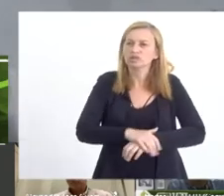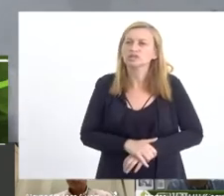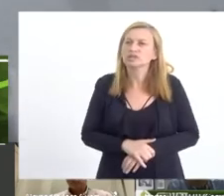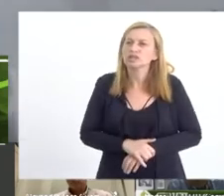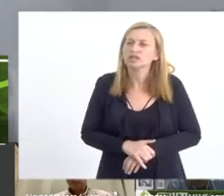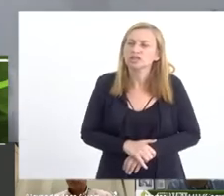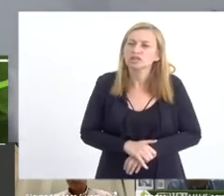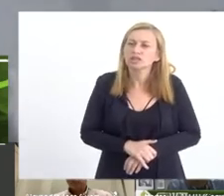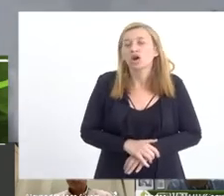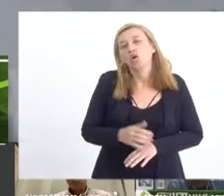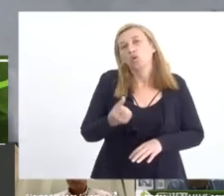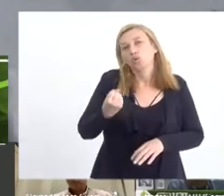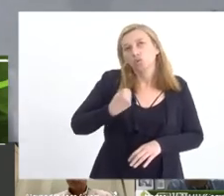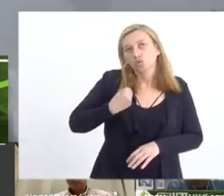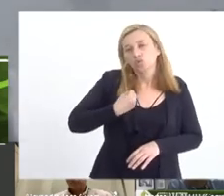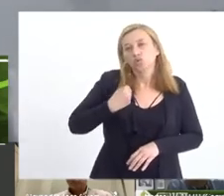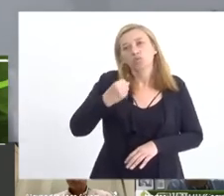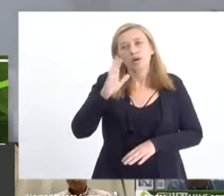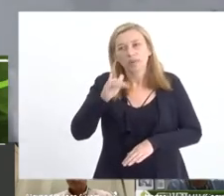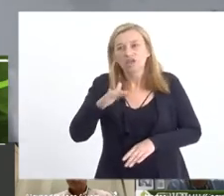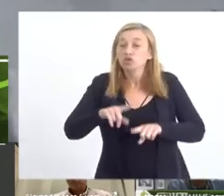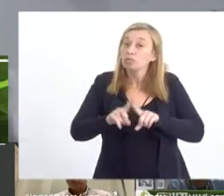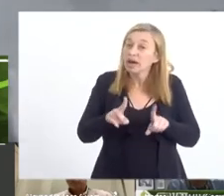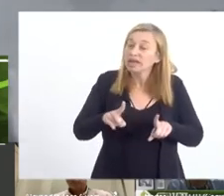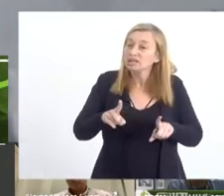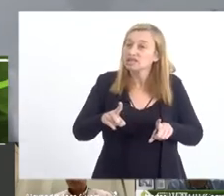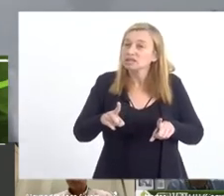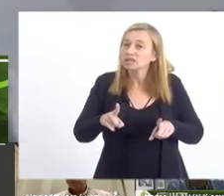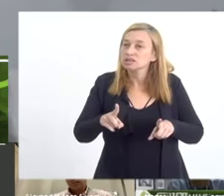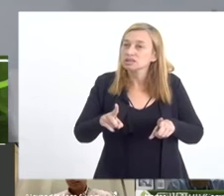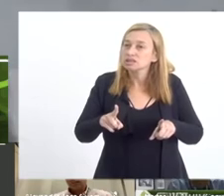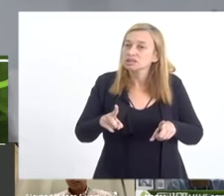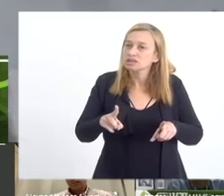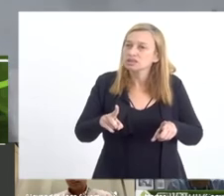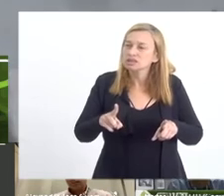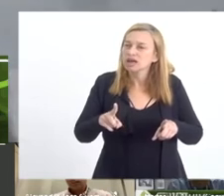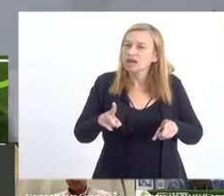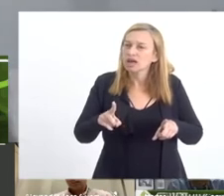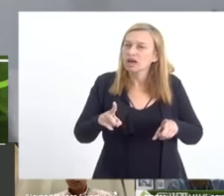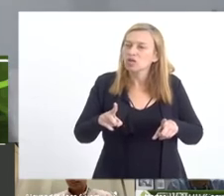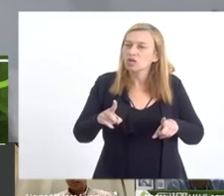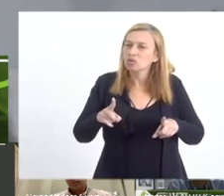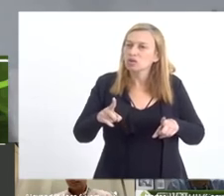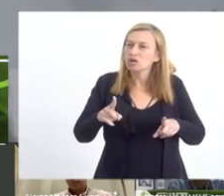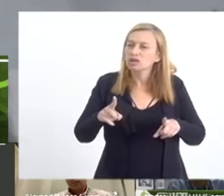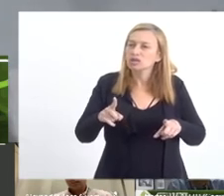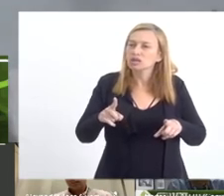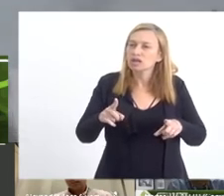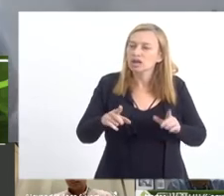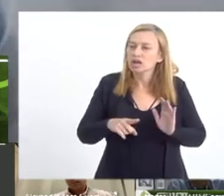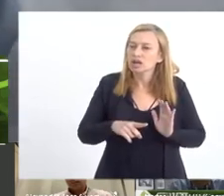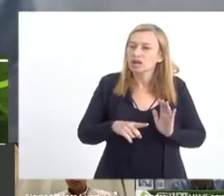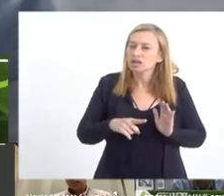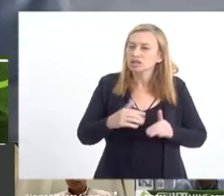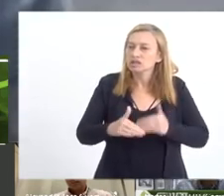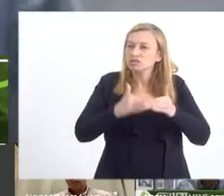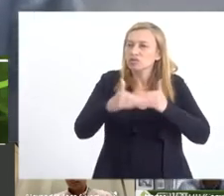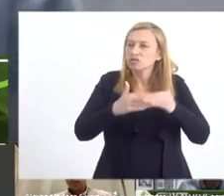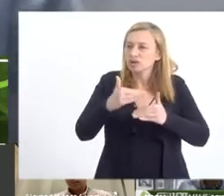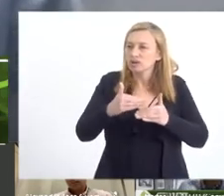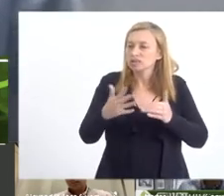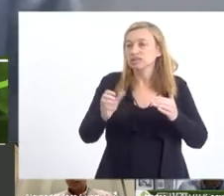28% ainda é baixo, mas está na faixa, uma recuperação similar com outros mercados do mundo.